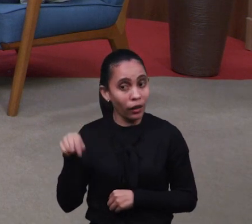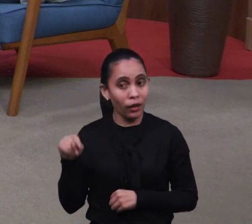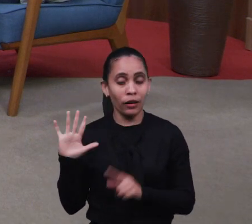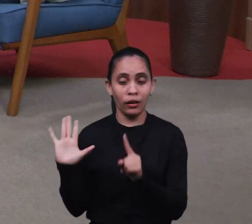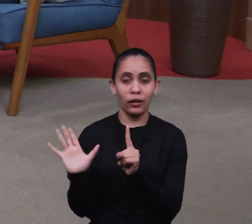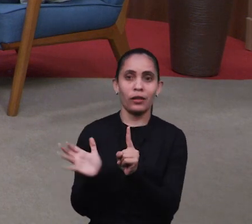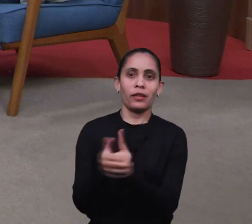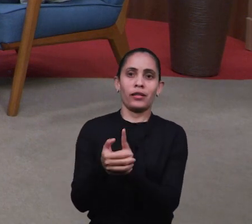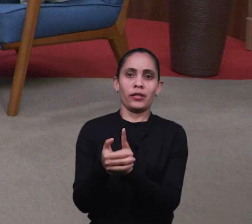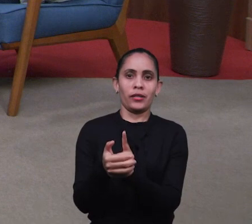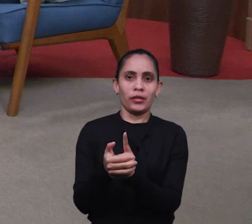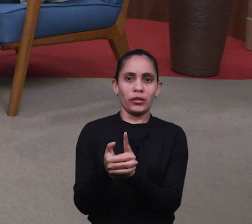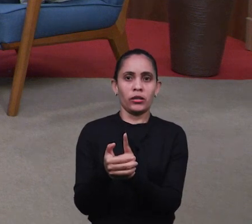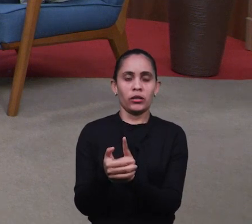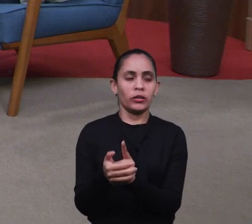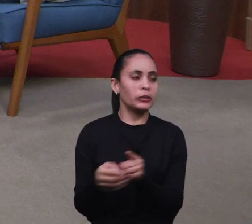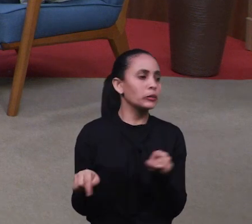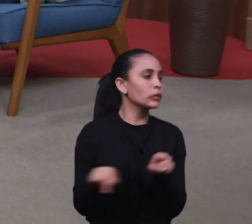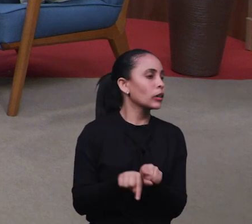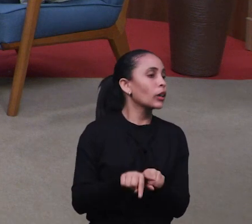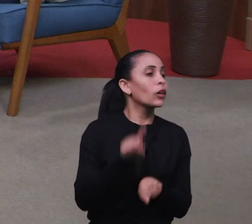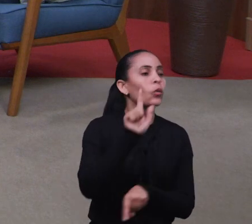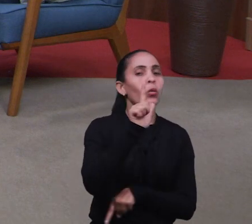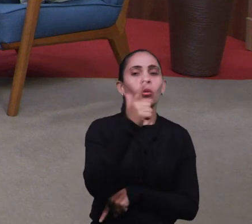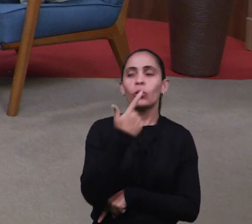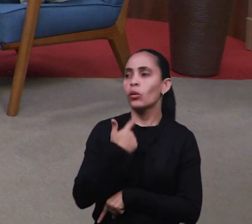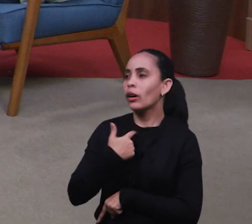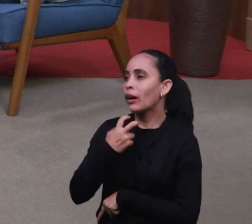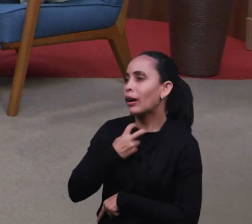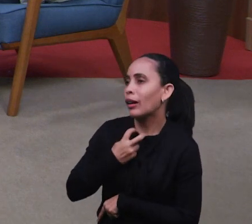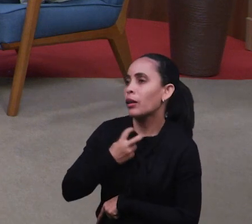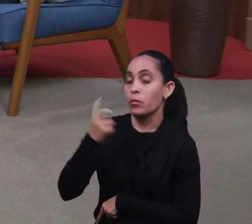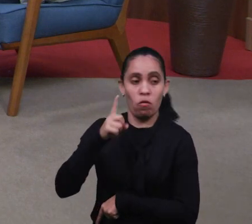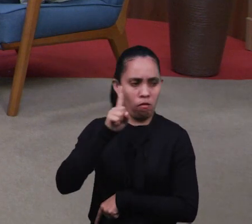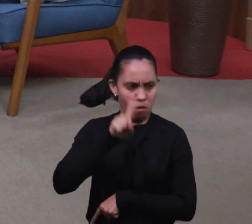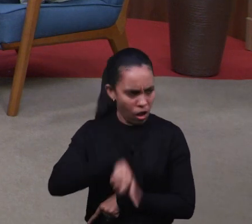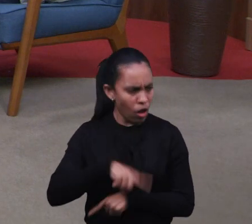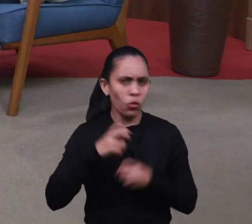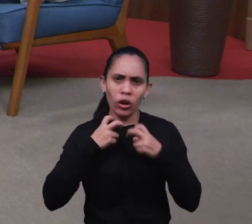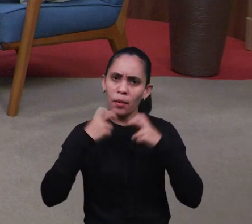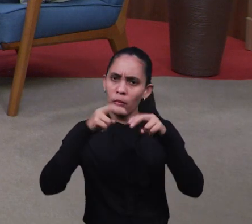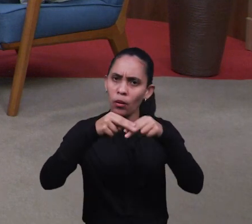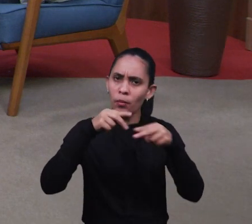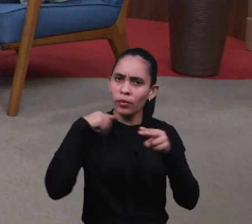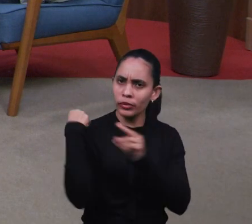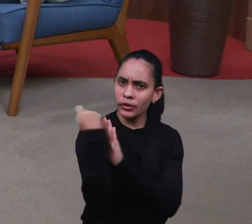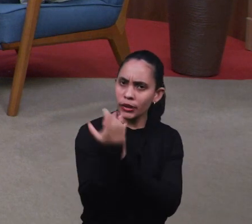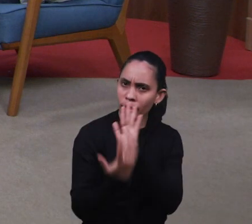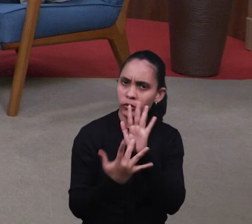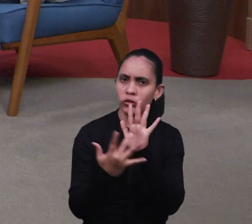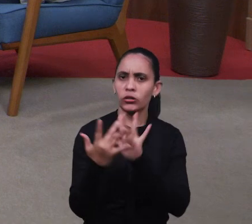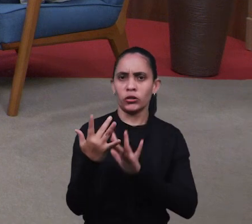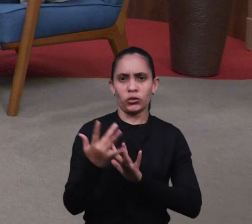Então... Clamor pelo sangue. Clamor pelo sangue. É claro que a pessoa nas suas aflições,